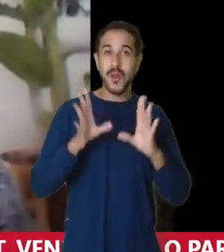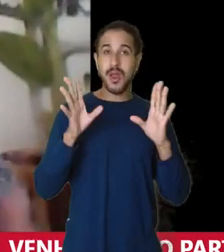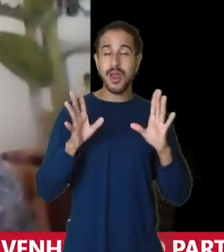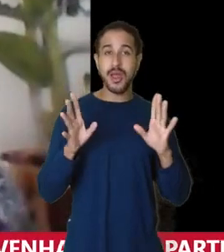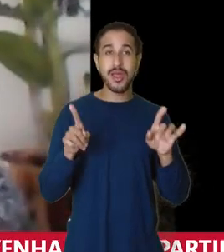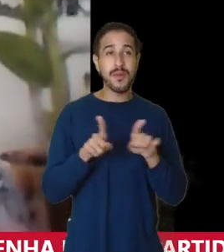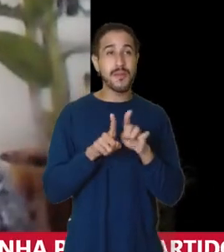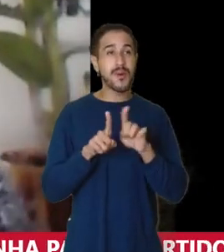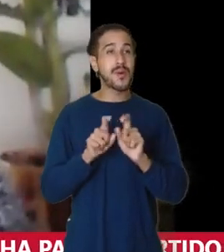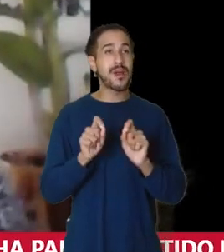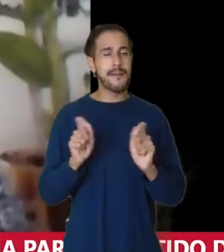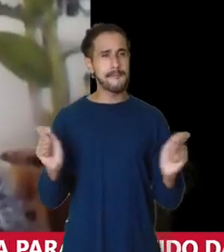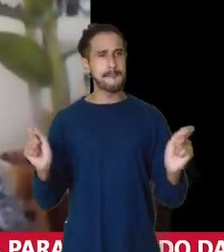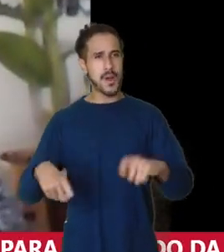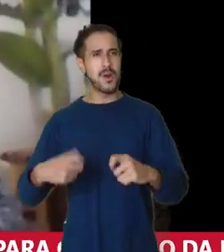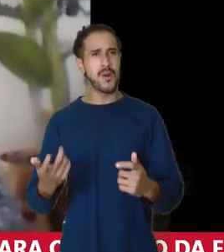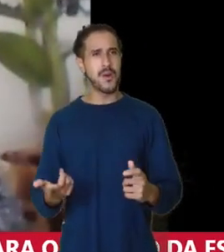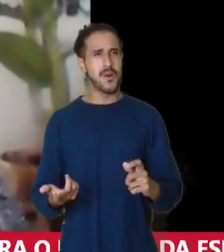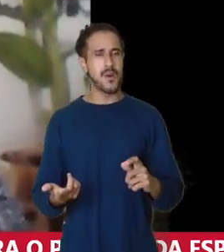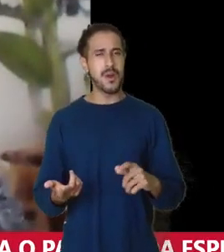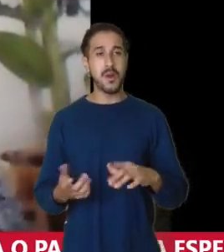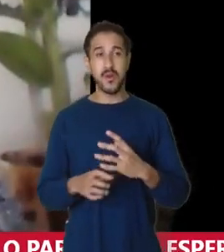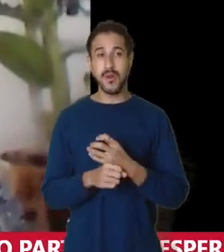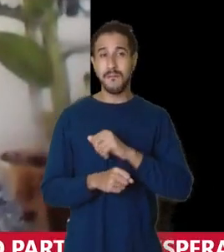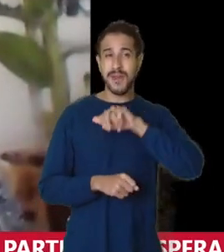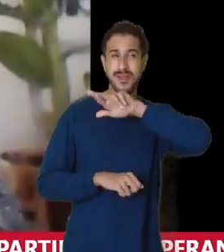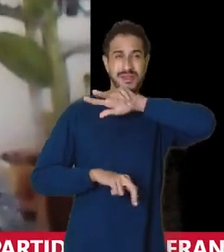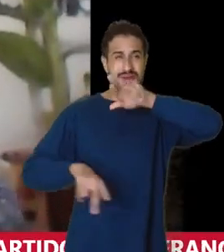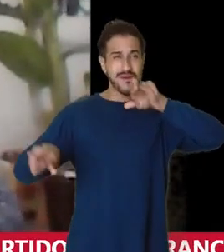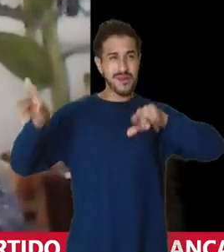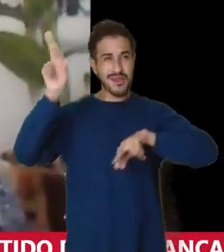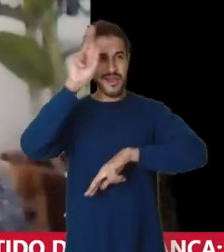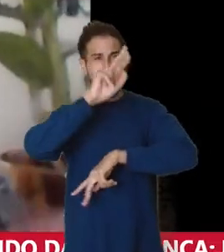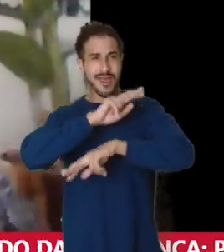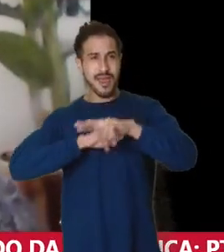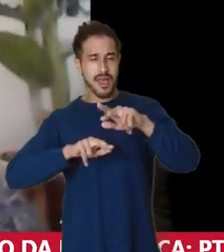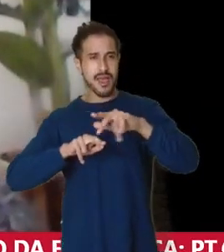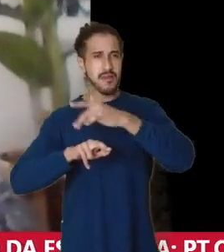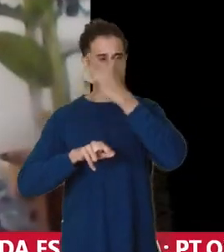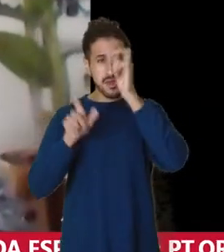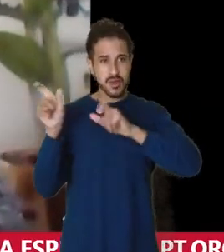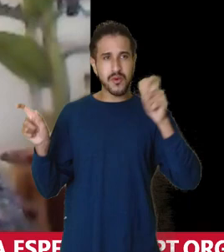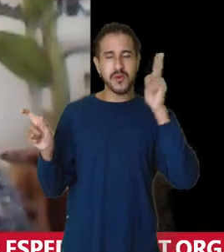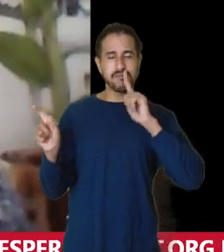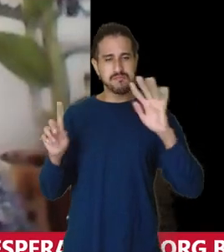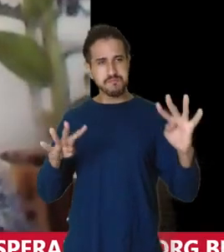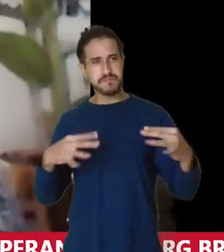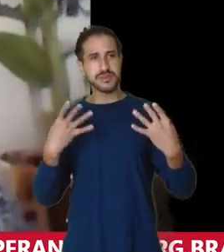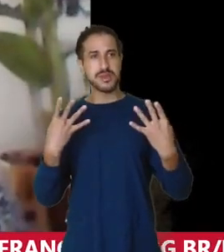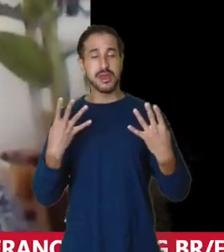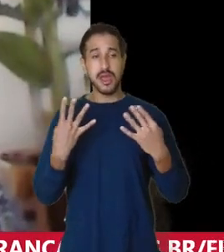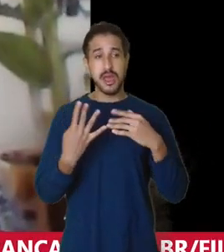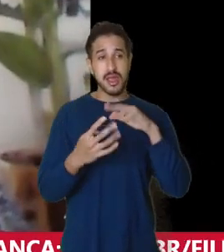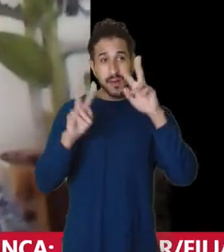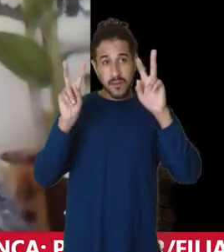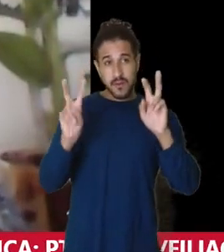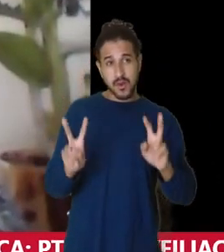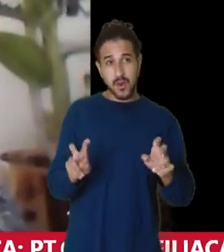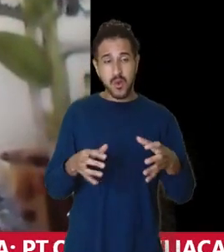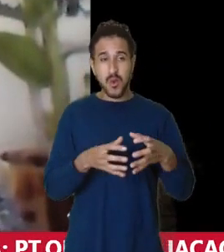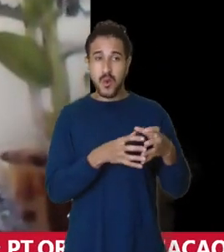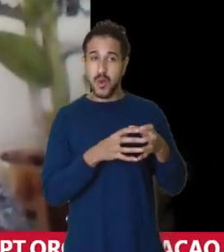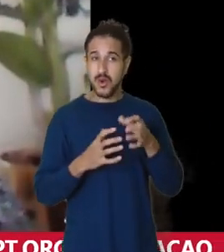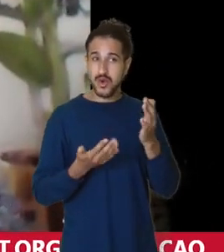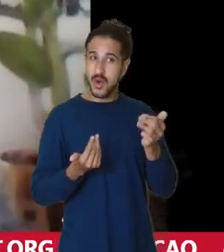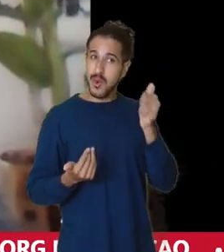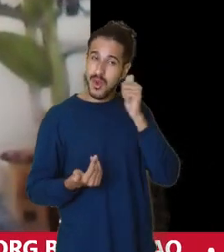ela possibilita que as mais diversas vozes consigam ser ouvidas. Então, as questões que as jovens